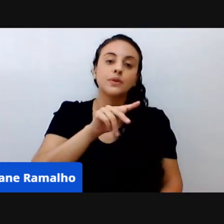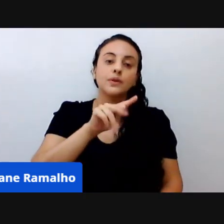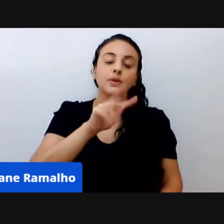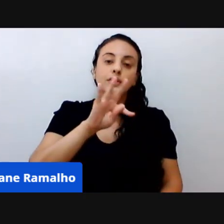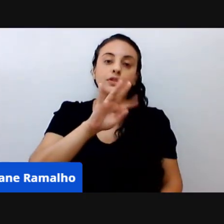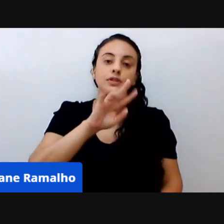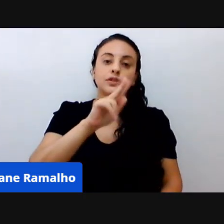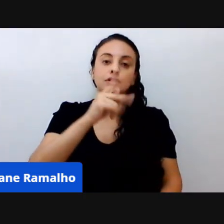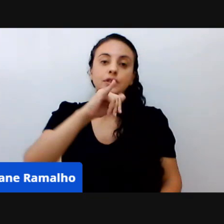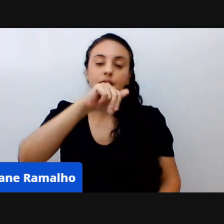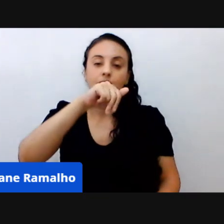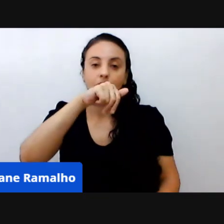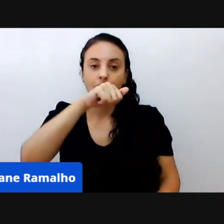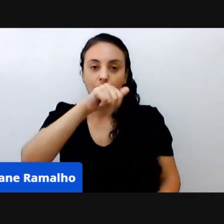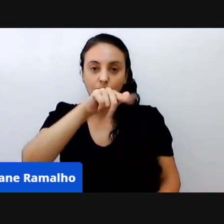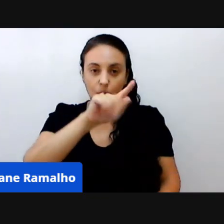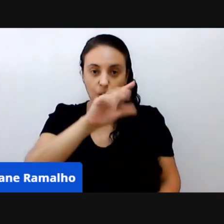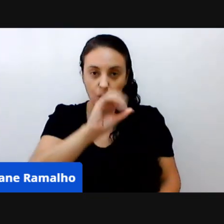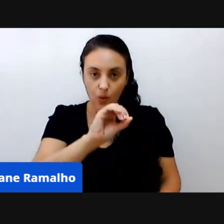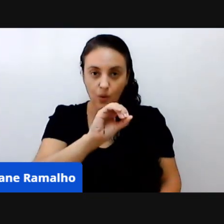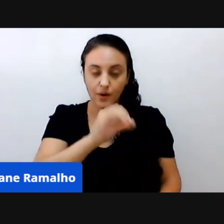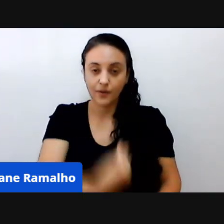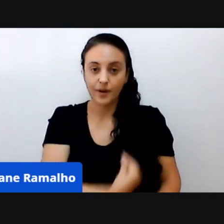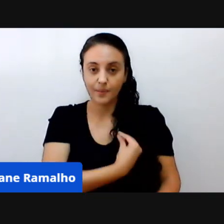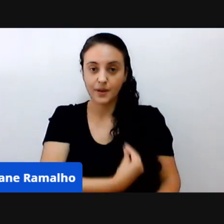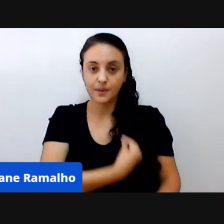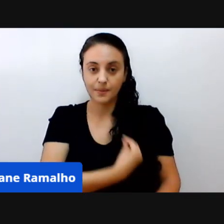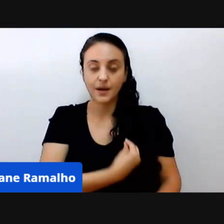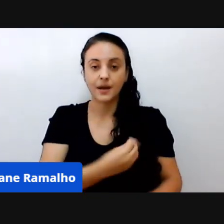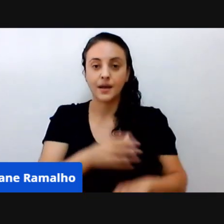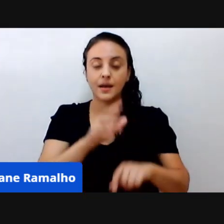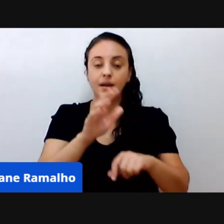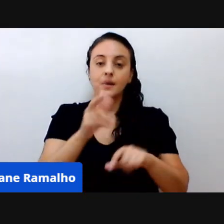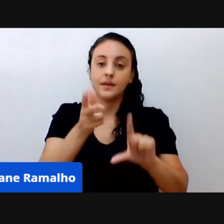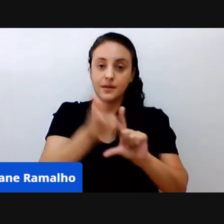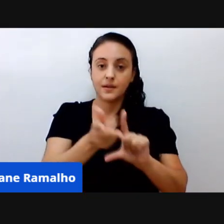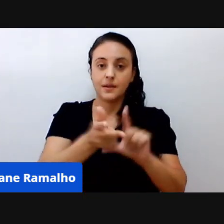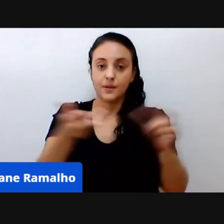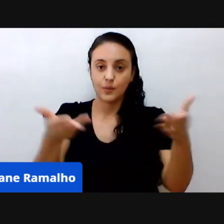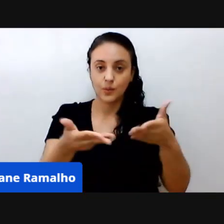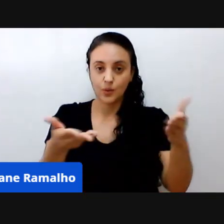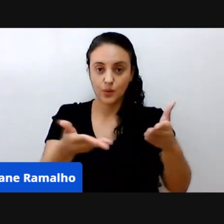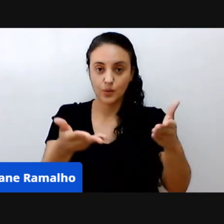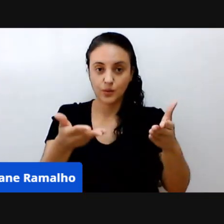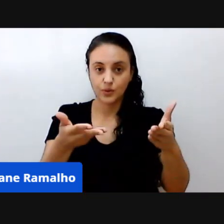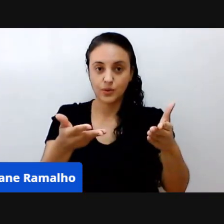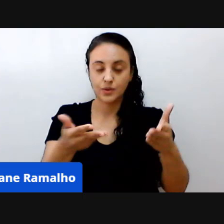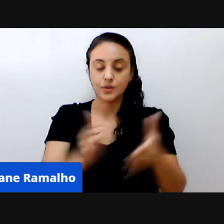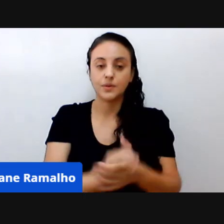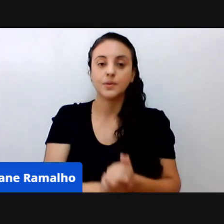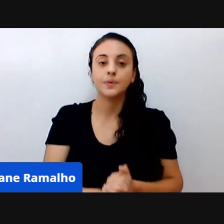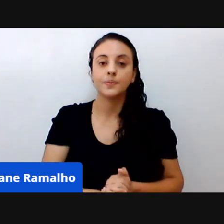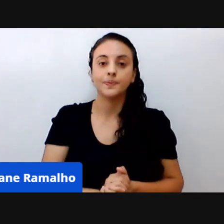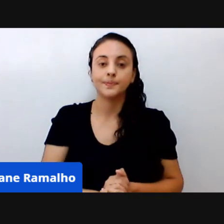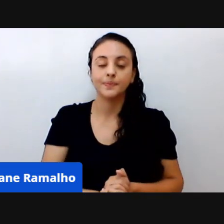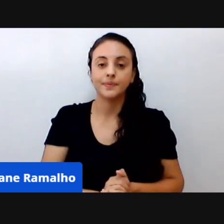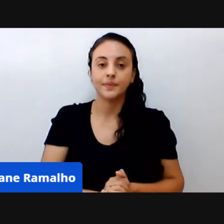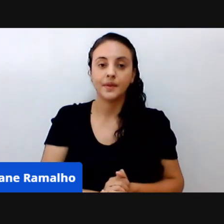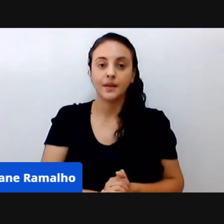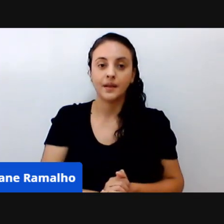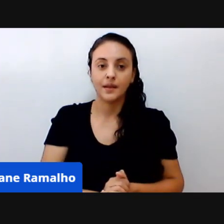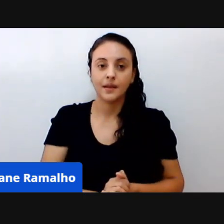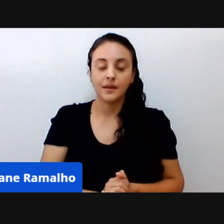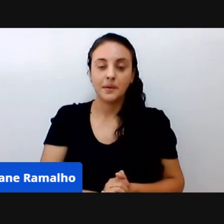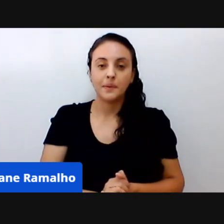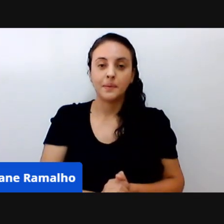Oliveira, que vai estar aqui conosco hoje para trazer as considerações a respeito da